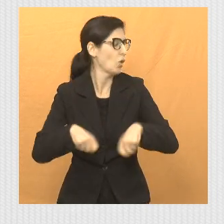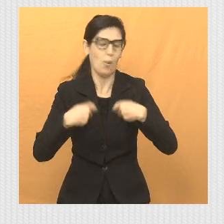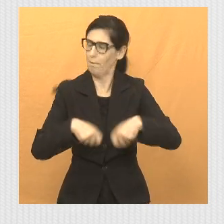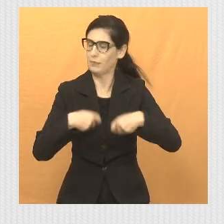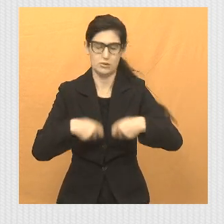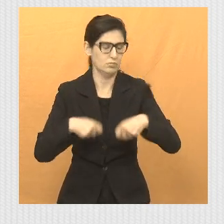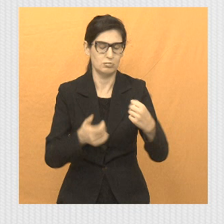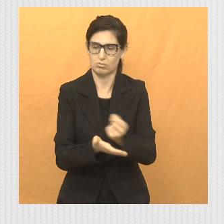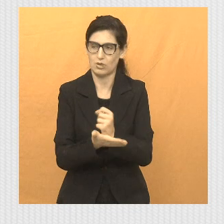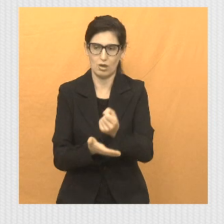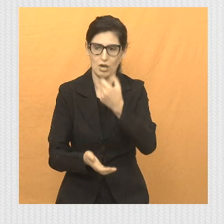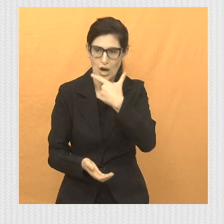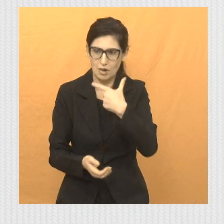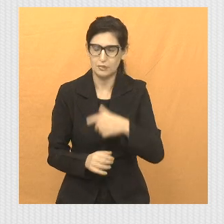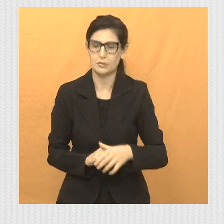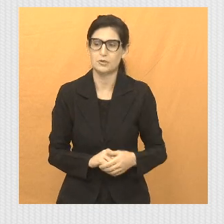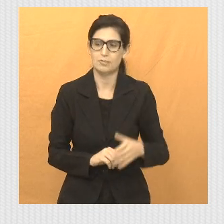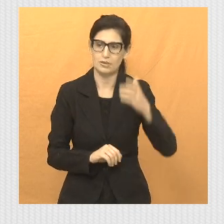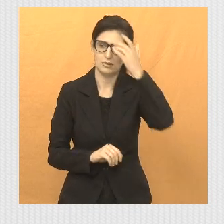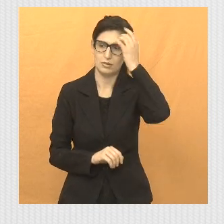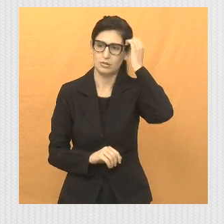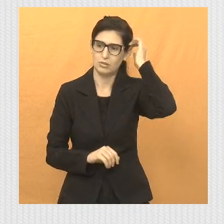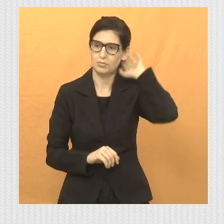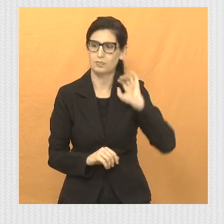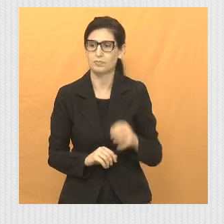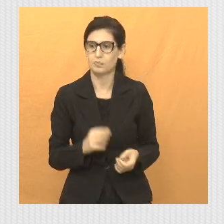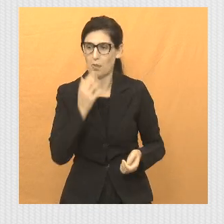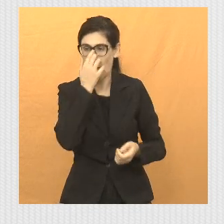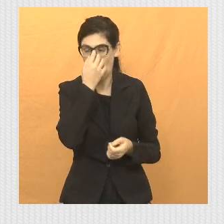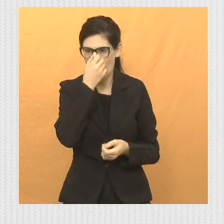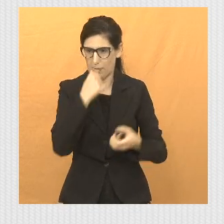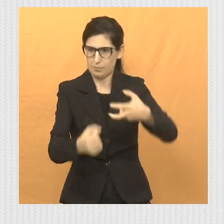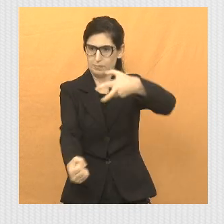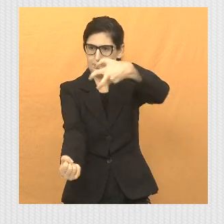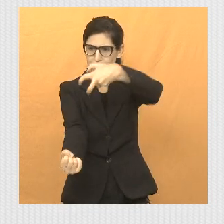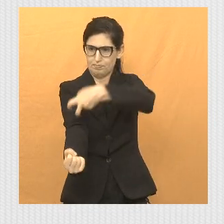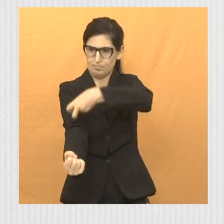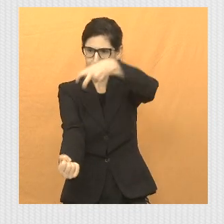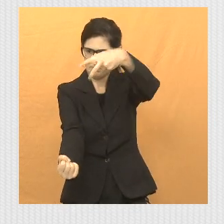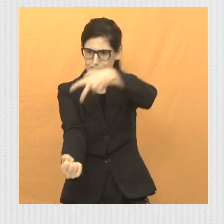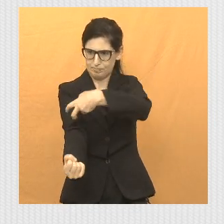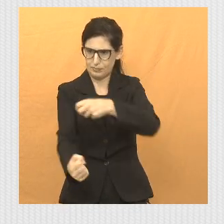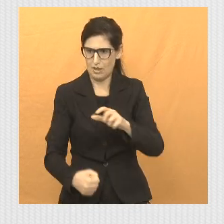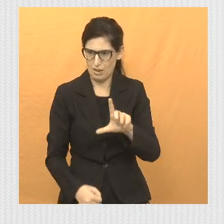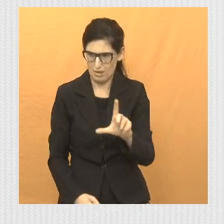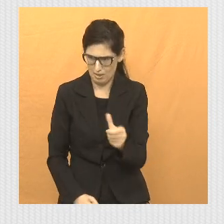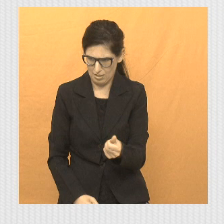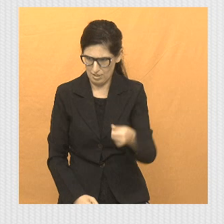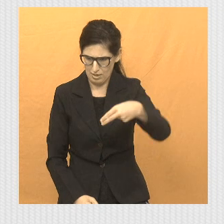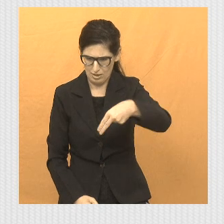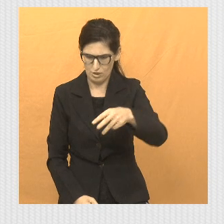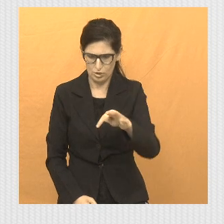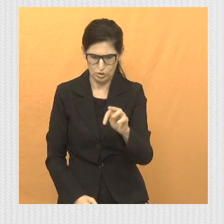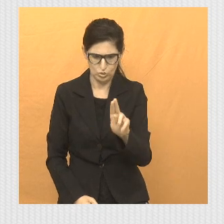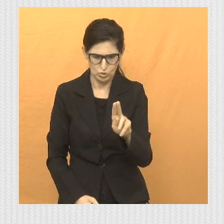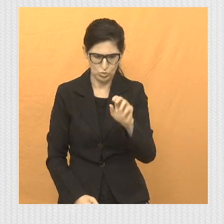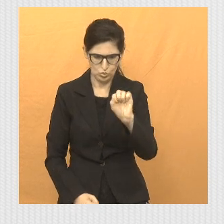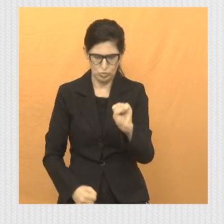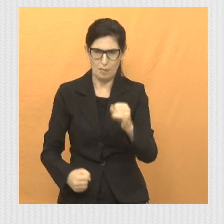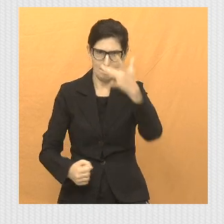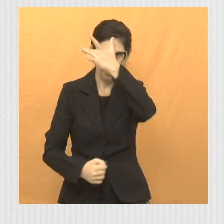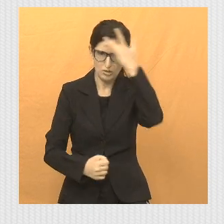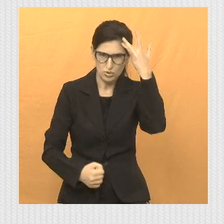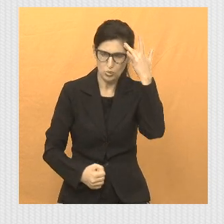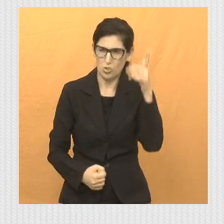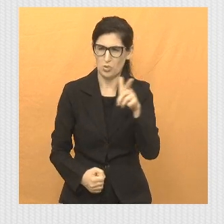insulina Lantus atendeu no primeiro quadrimestre de 2019 375 pacientes, com um total